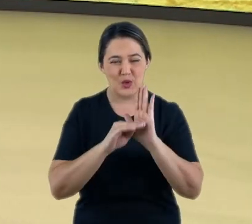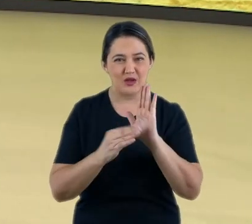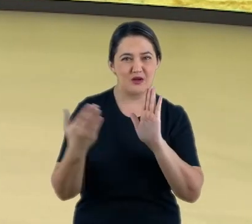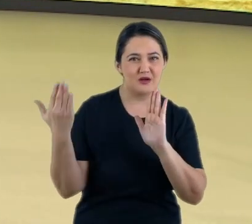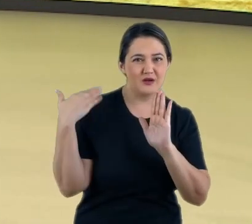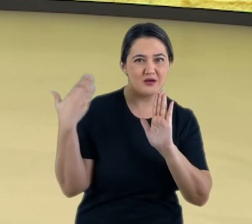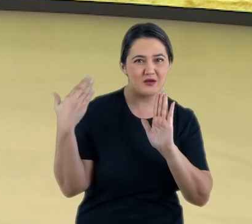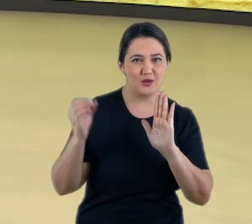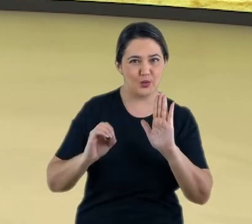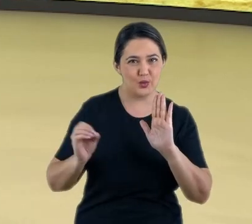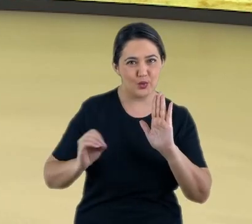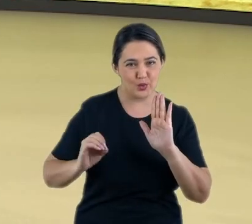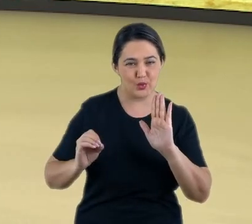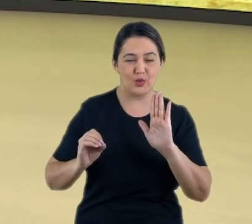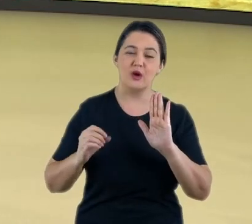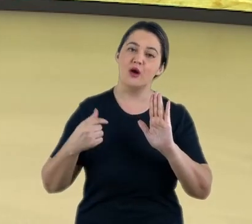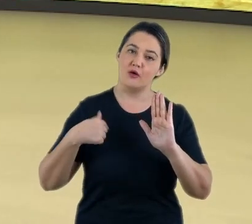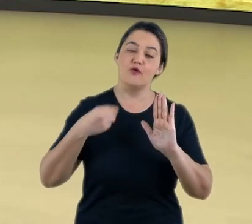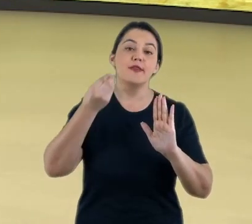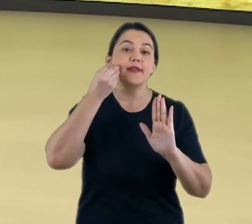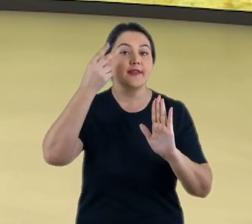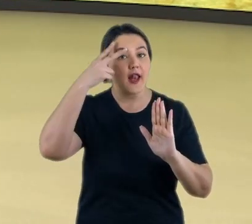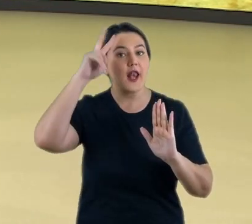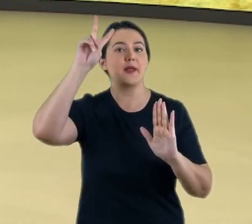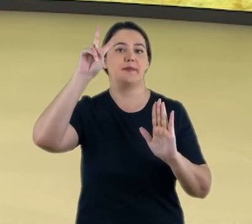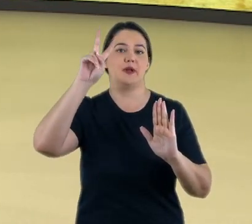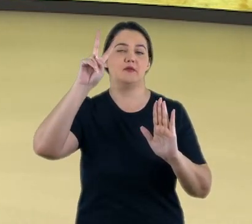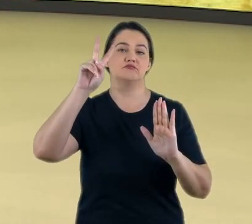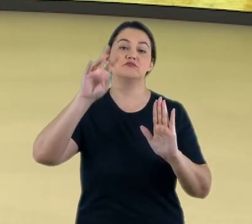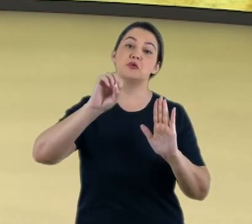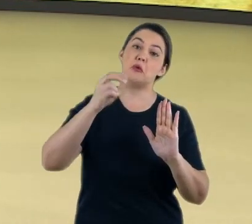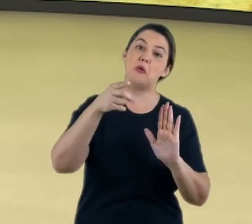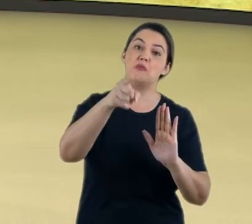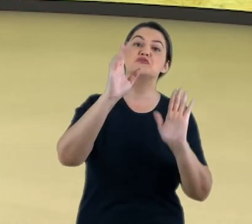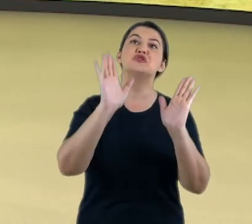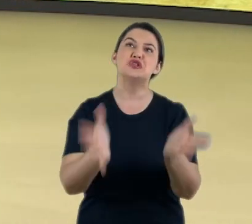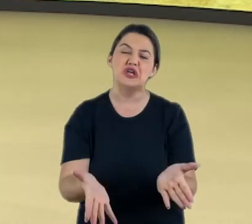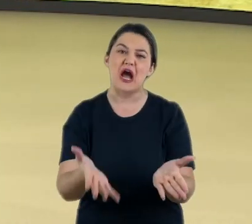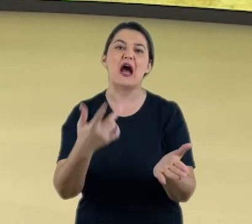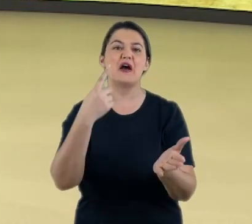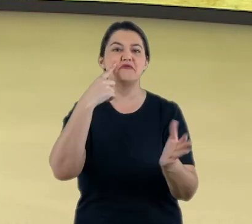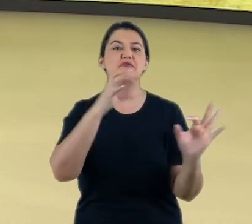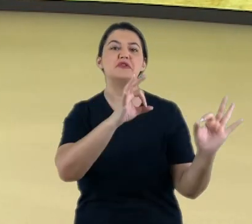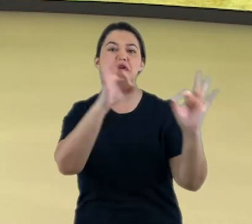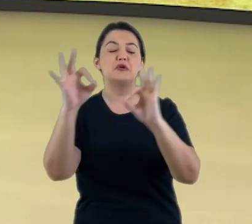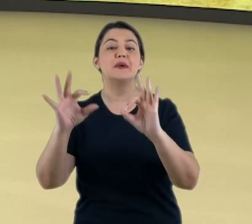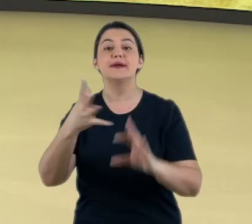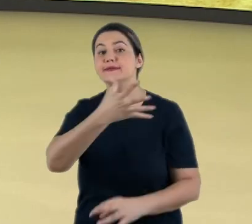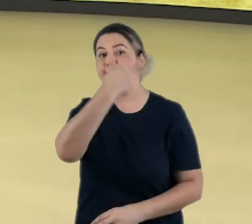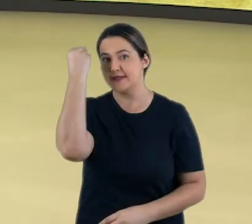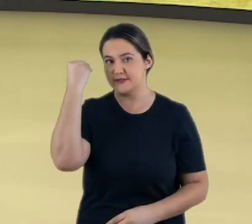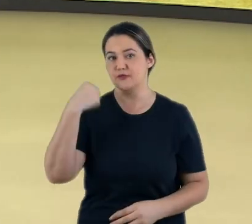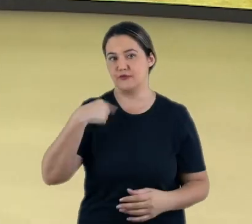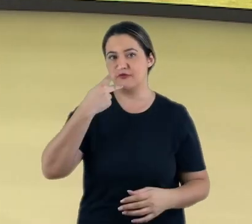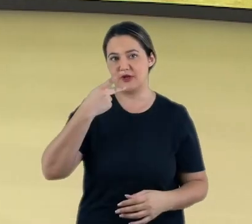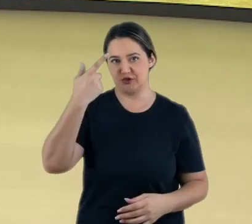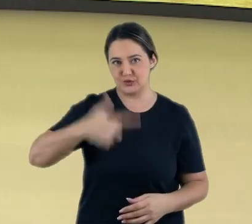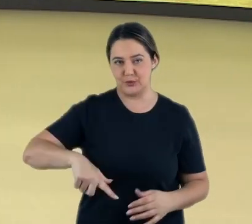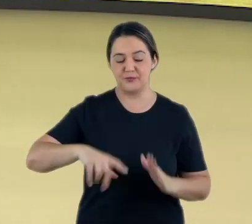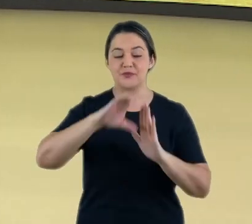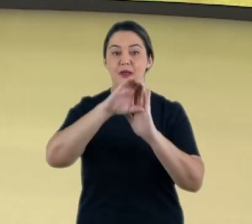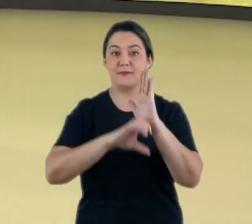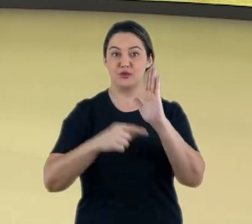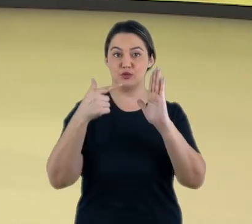primeiros programas dessa série, ou quem sabe você já até assistiu, mas esqueceu de alguma coisa. Vamos recapitular.